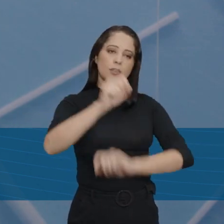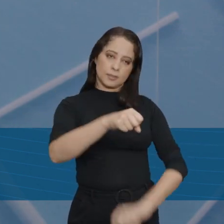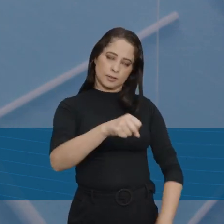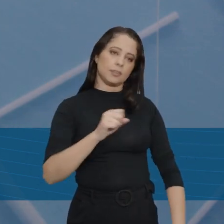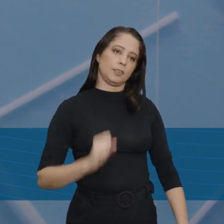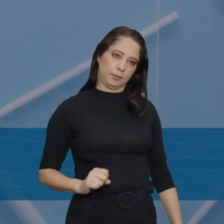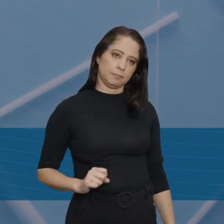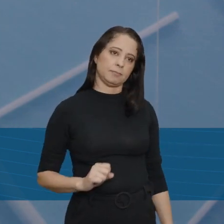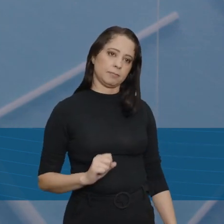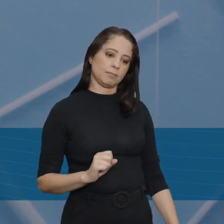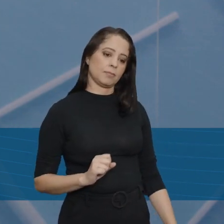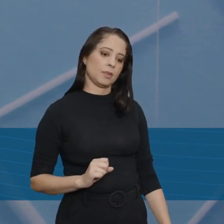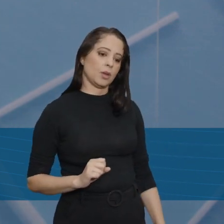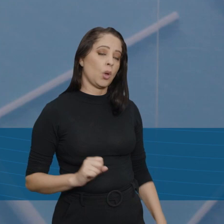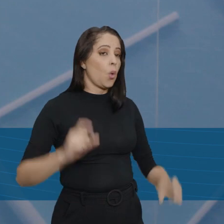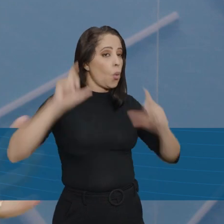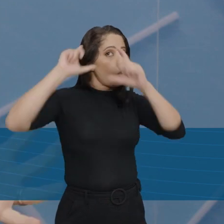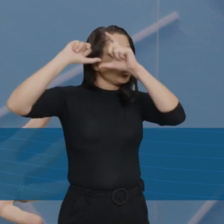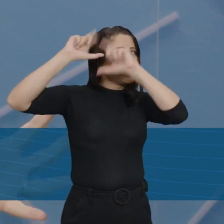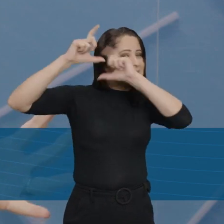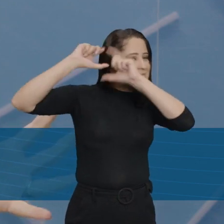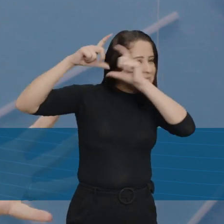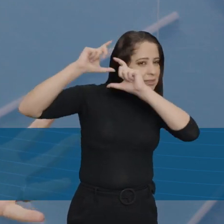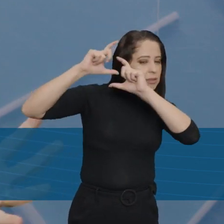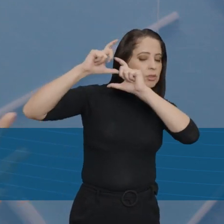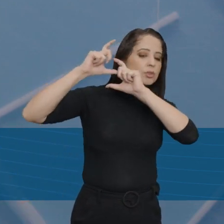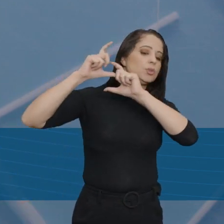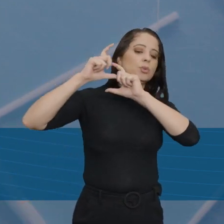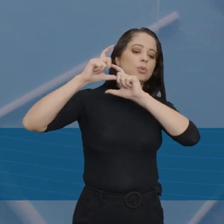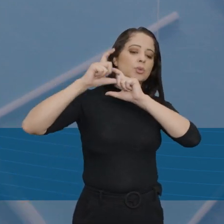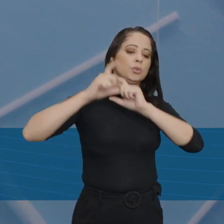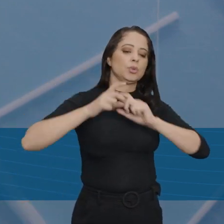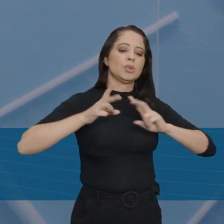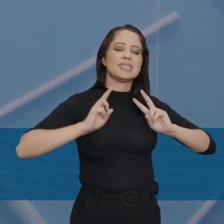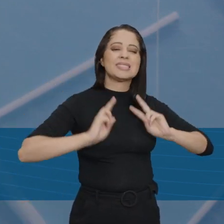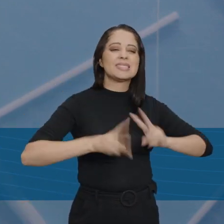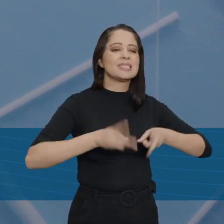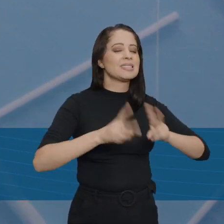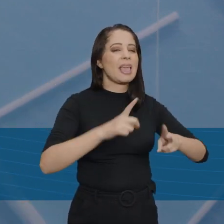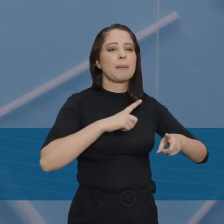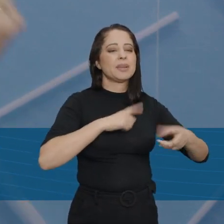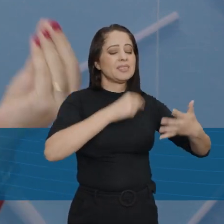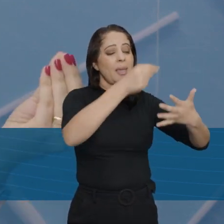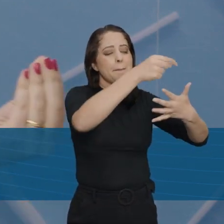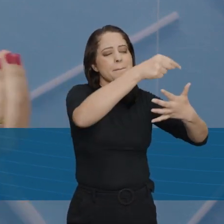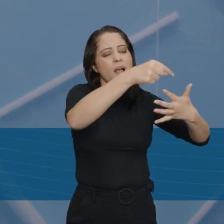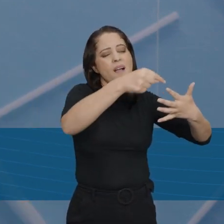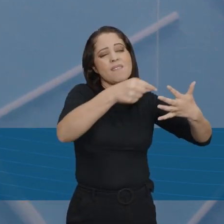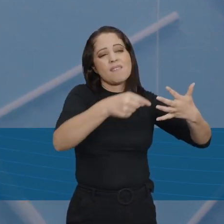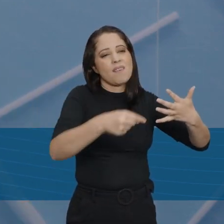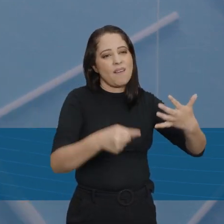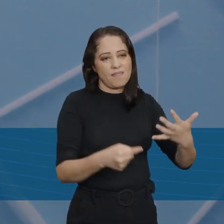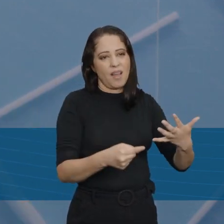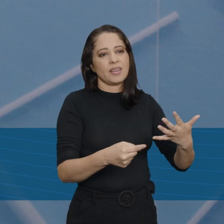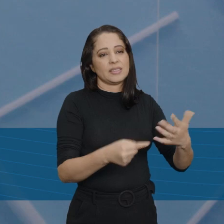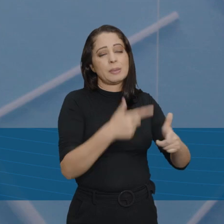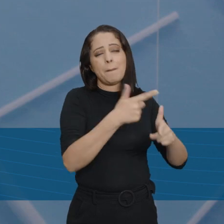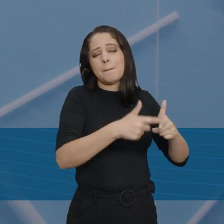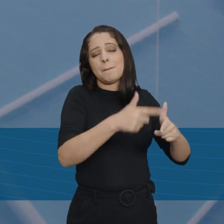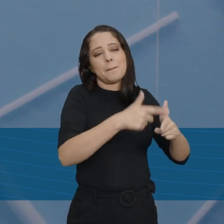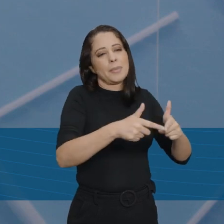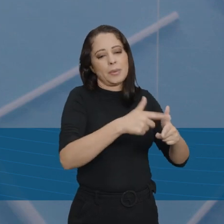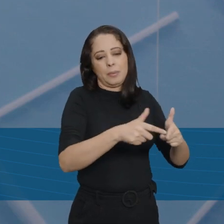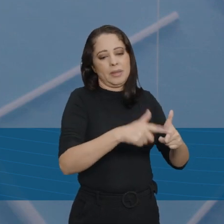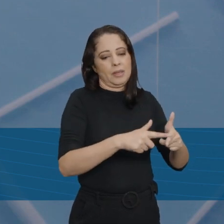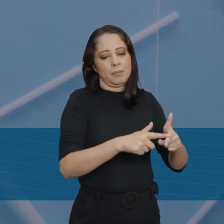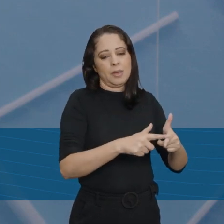mental, sim. Né? O transtorno mental ele vem com uma pluralidade aí de